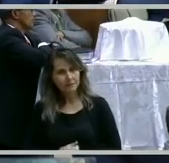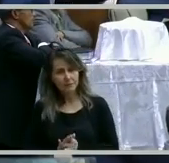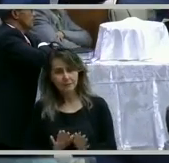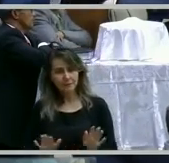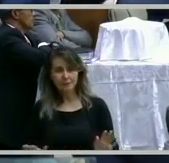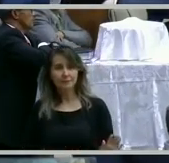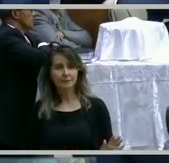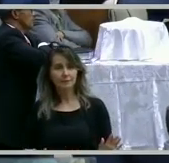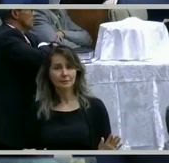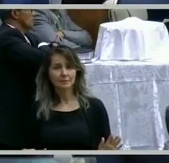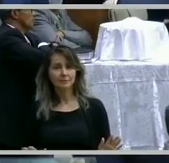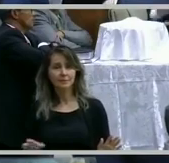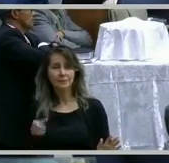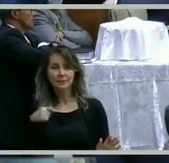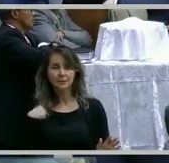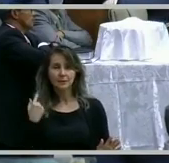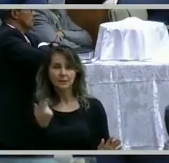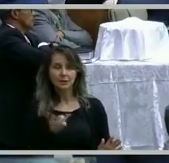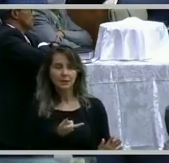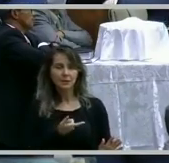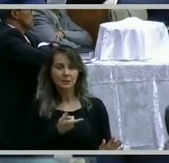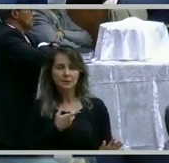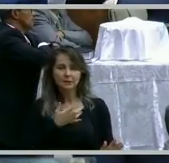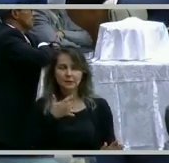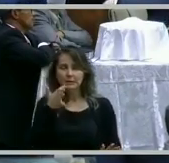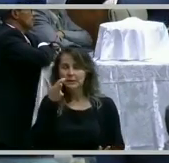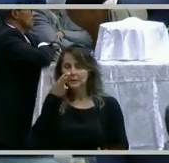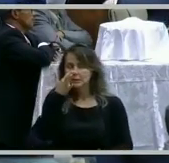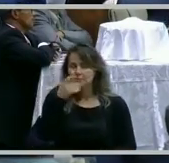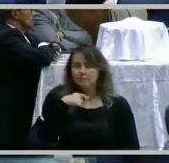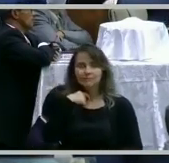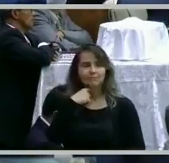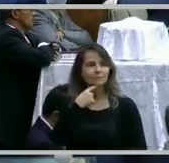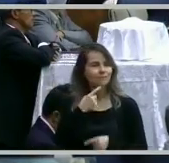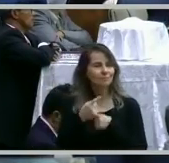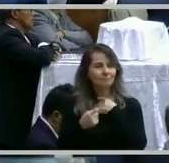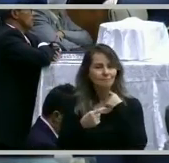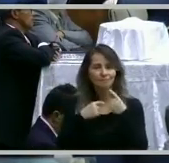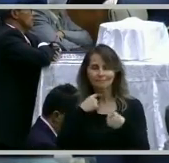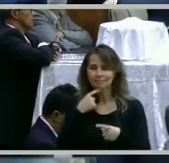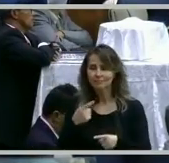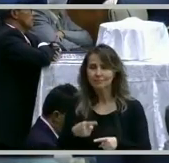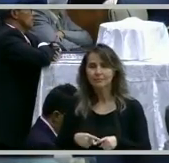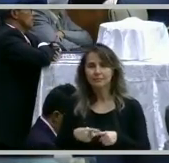Nós não podemos contemplar, mas temos consciência, sabemos.